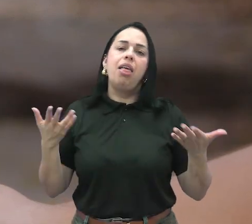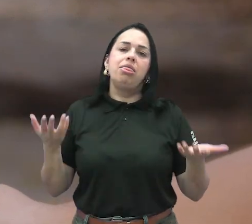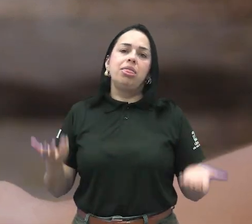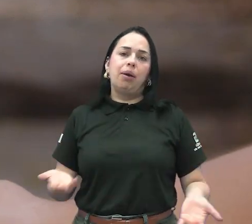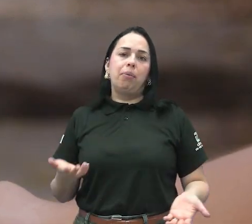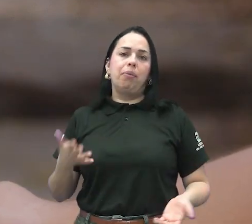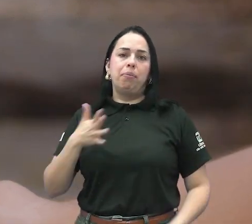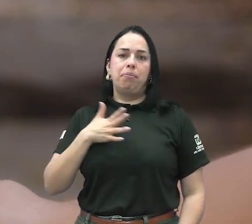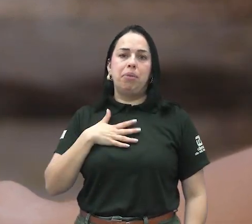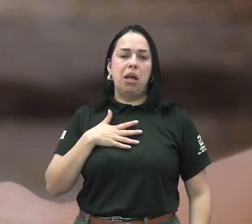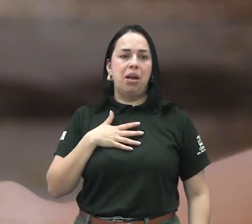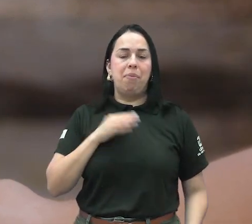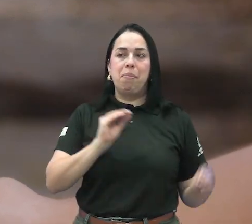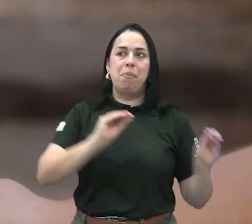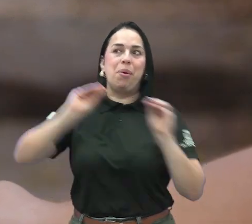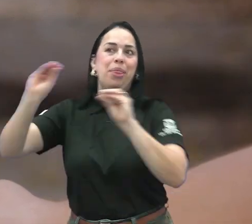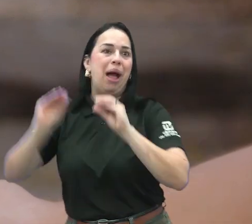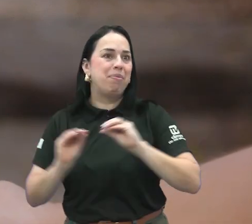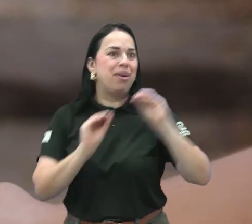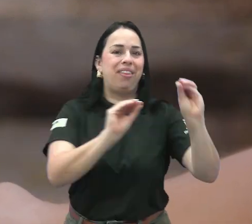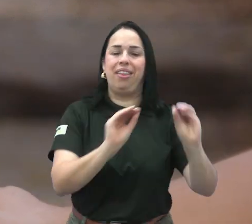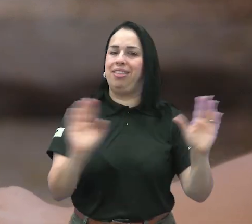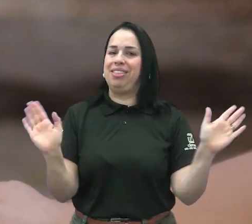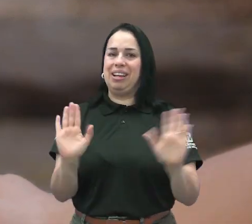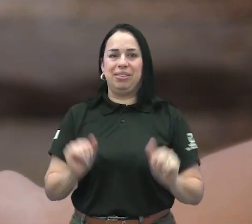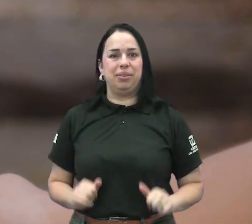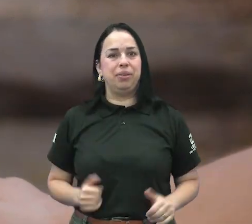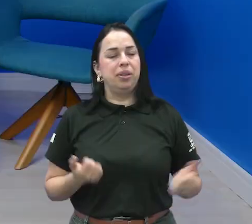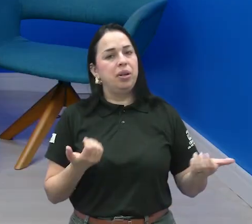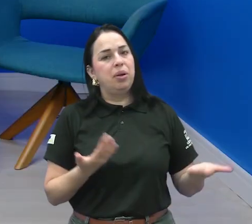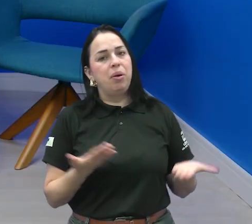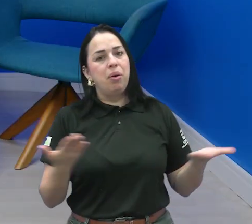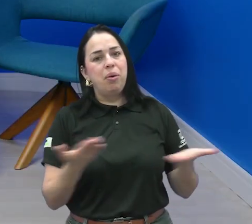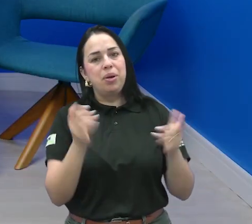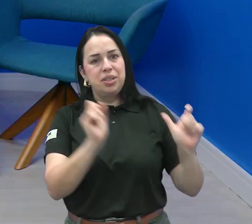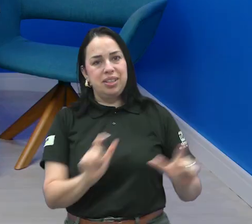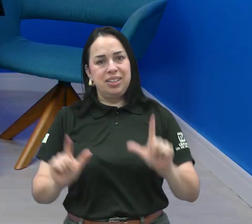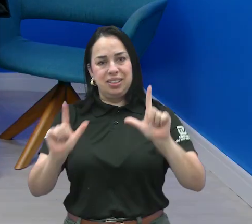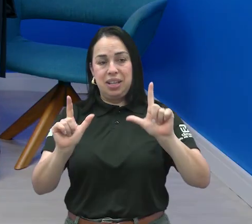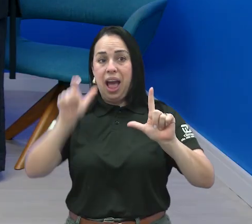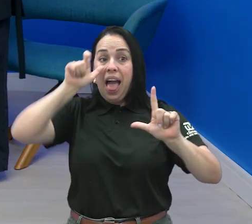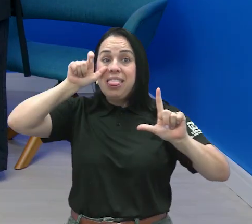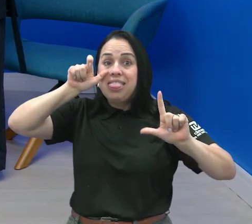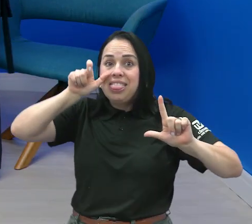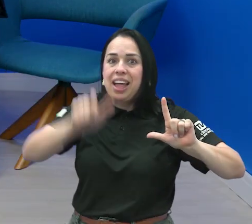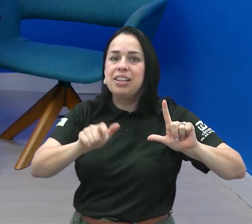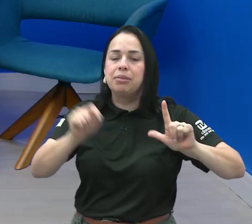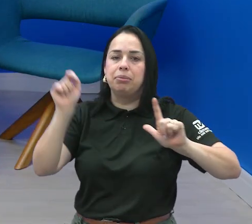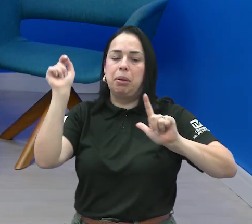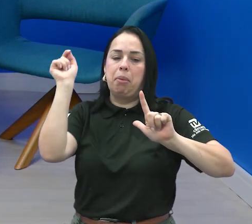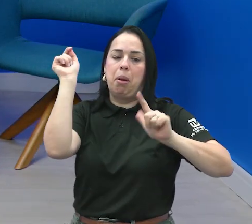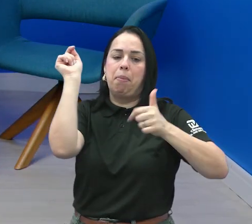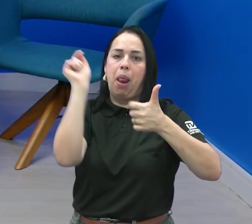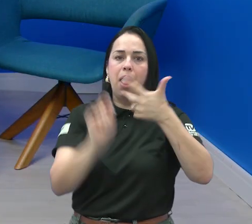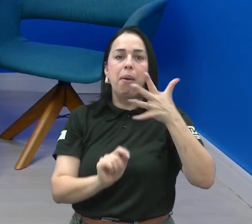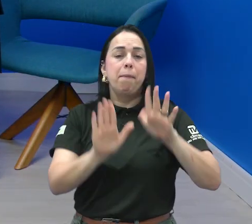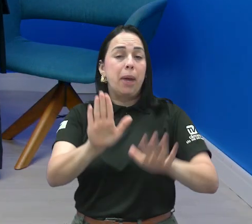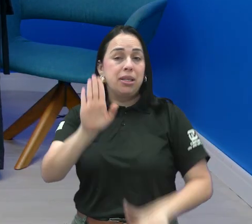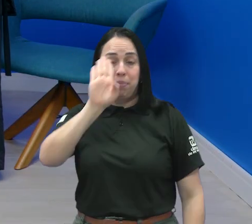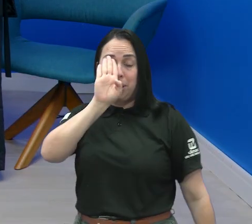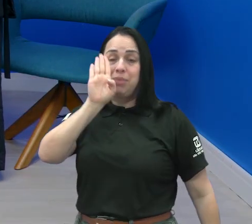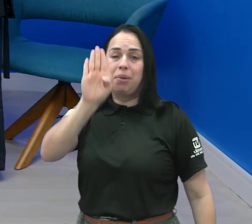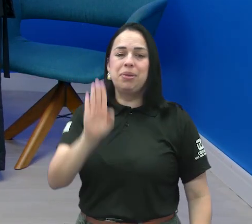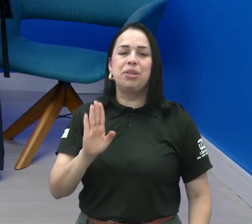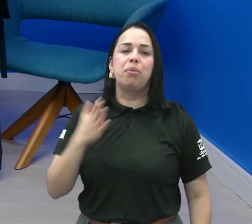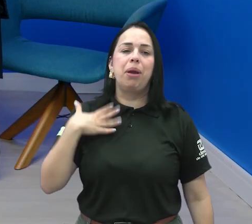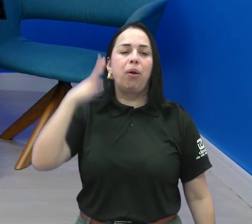chegar. Então, assim, eu não troco São José por cidade nenhuma. Júlia, o programa de hoje ele é interessante por vários motivos,